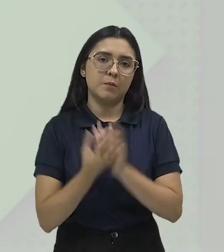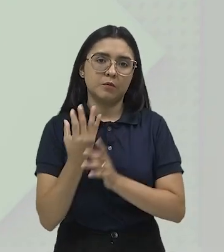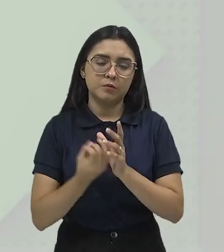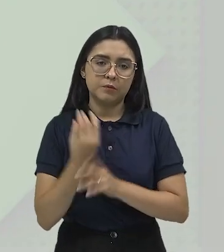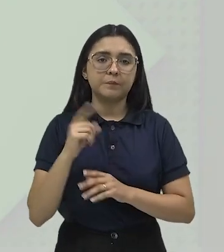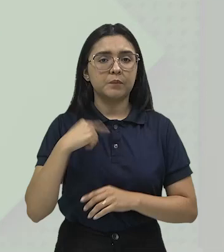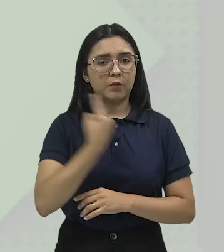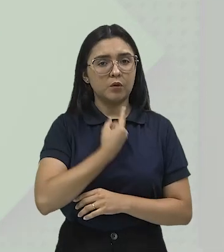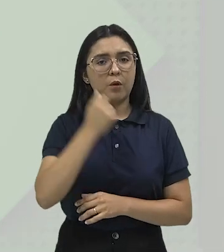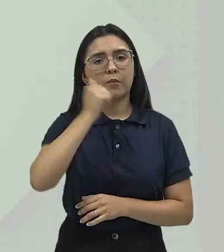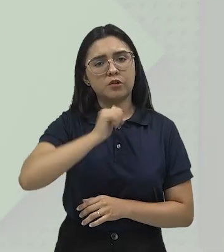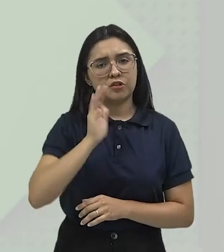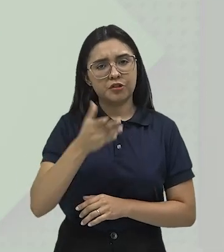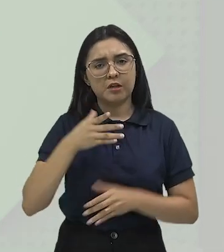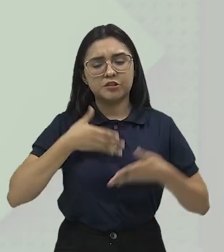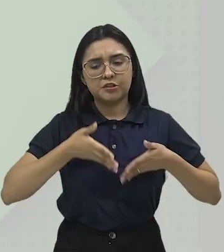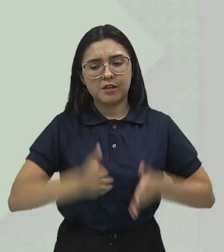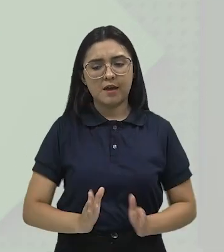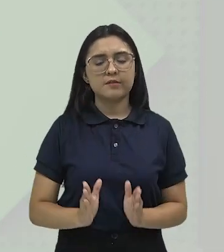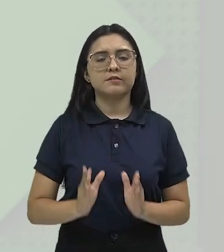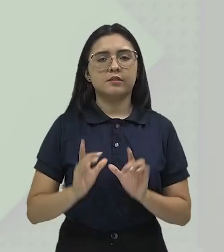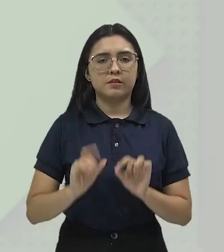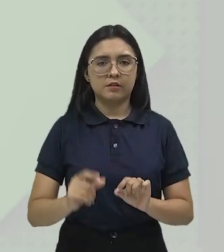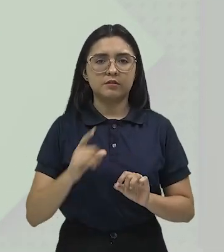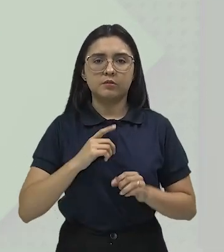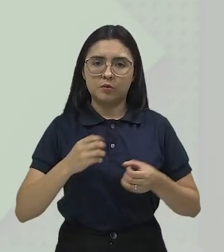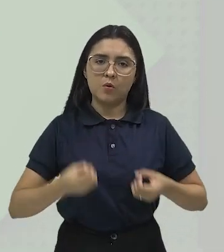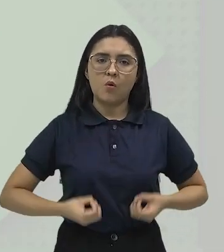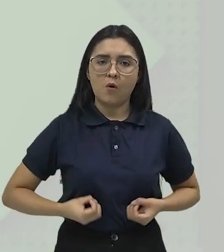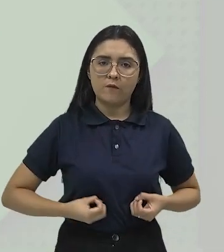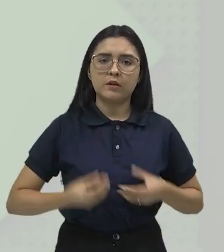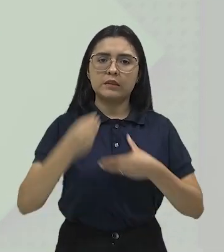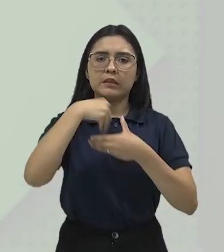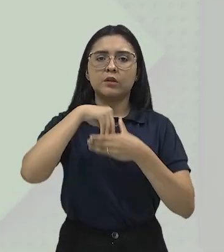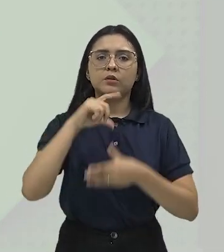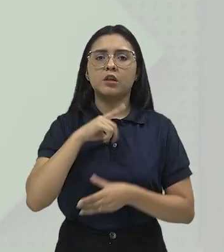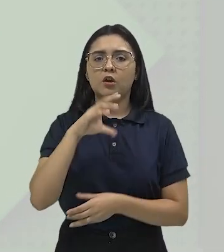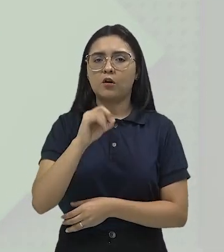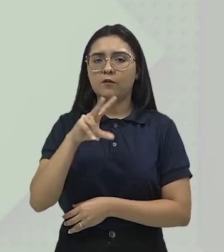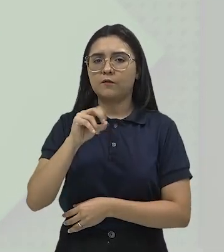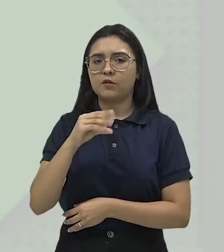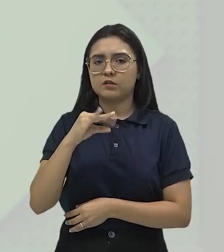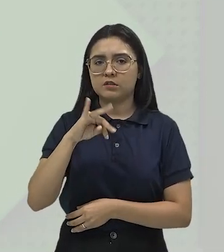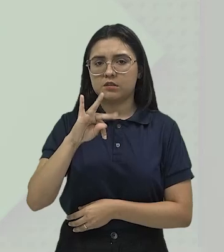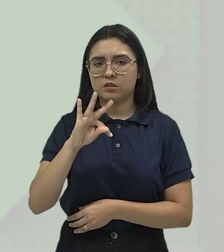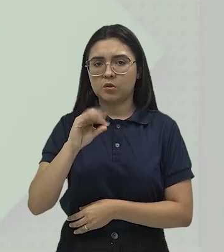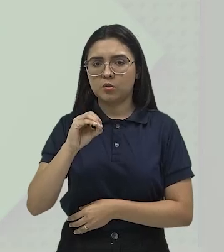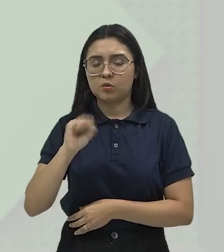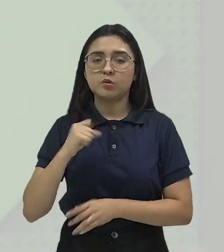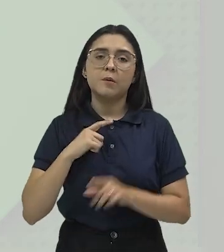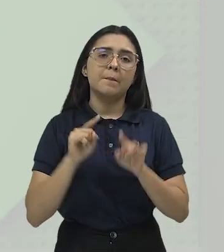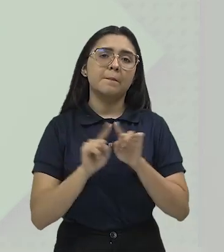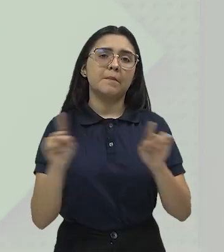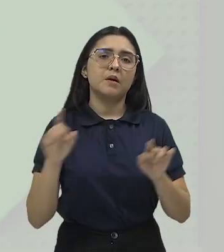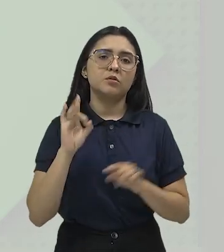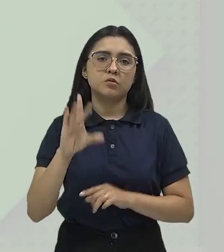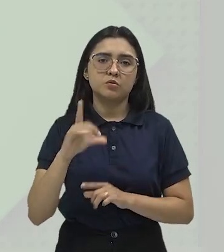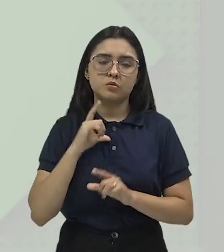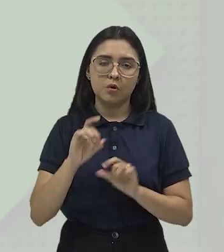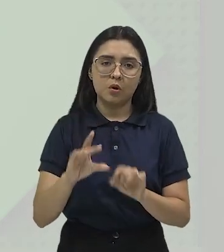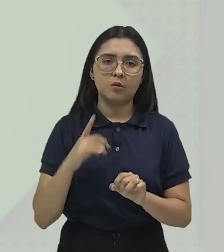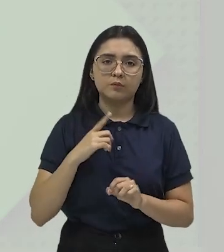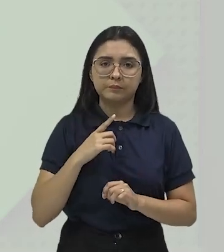Nós mulheres já nascemos com esses ovócitos, nos nossos ovários, mas eles só serão amadurecidos a partir da